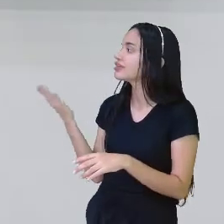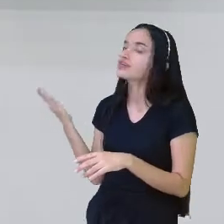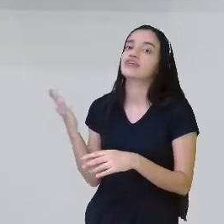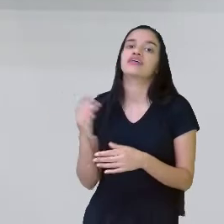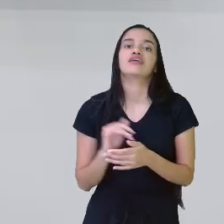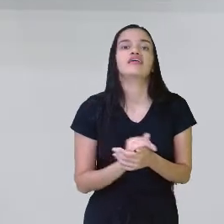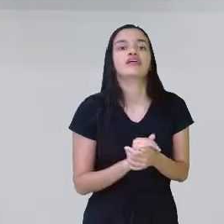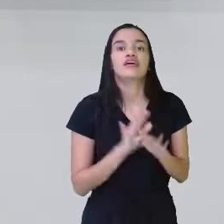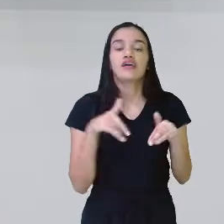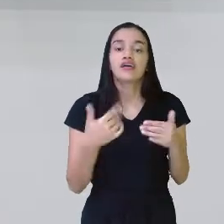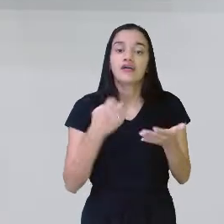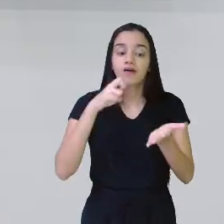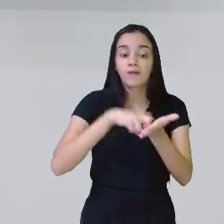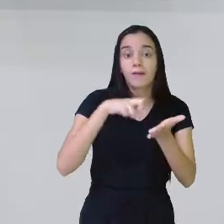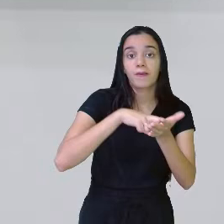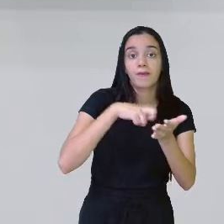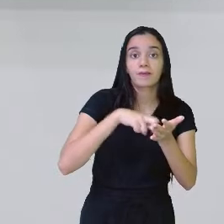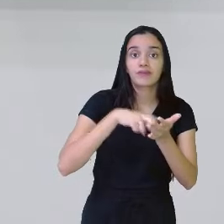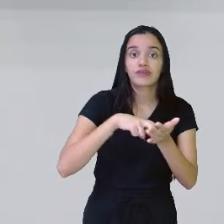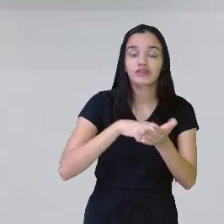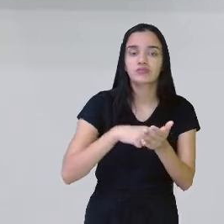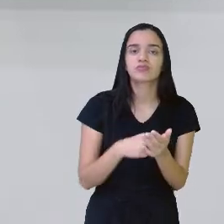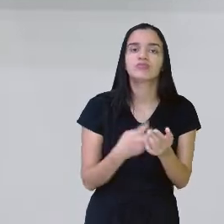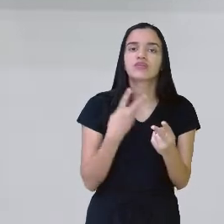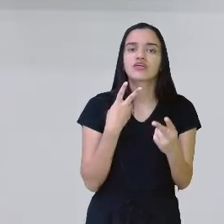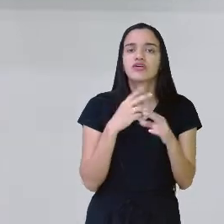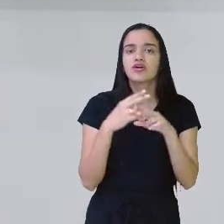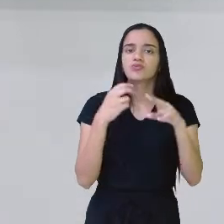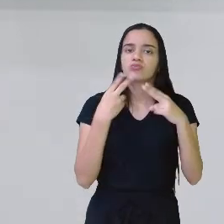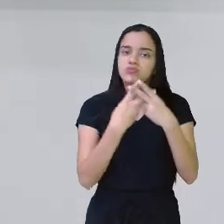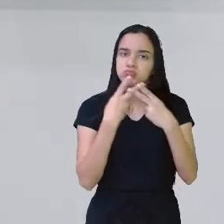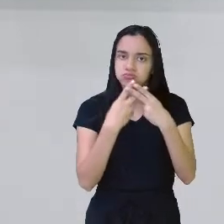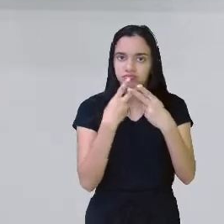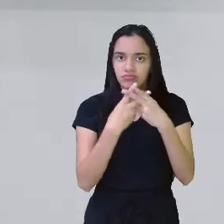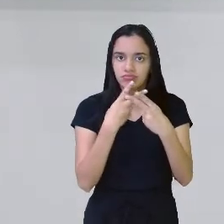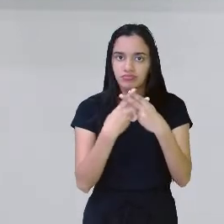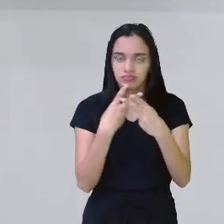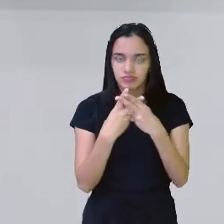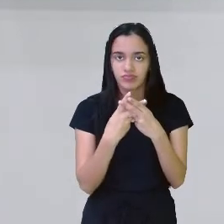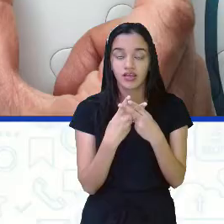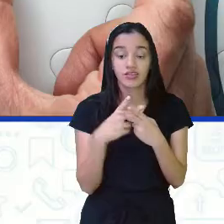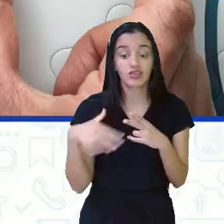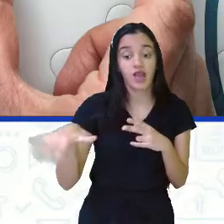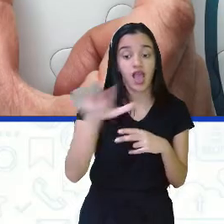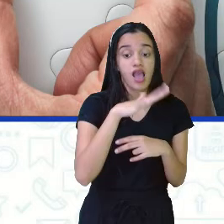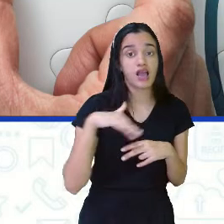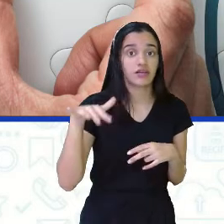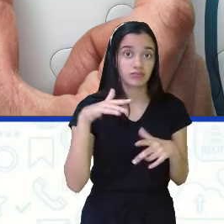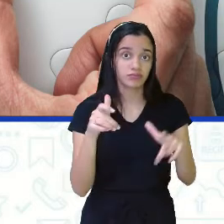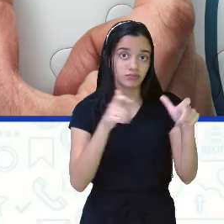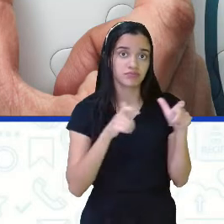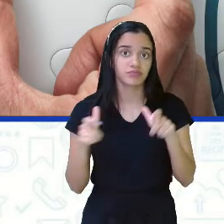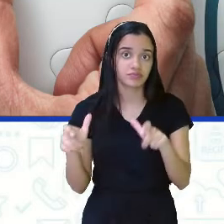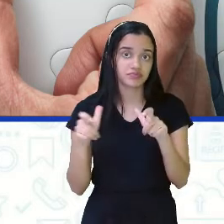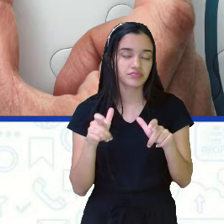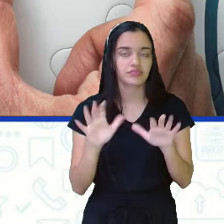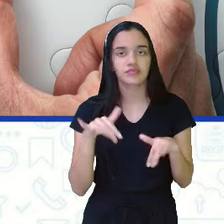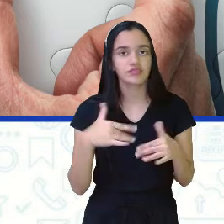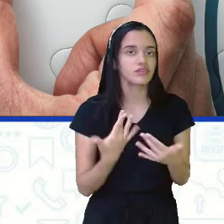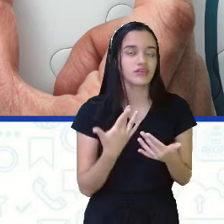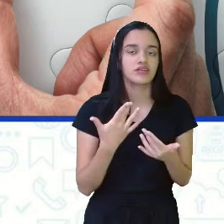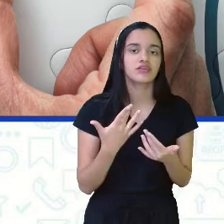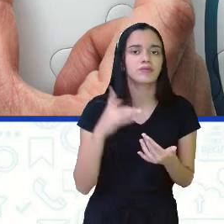aumento da pena e da lógica punitiva no sistema penal em outras regiões do globo não resultou em